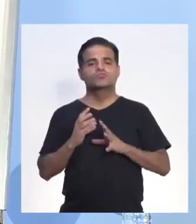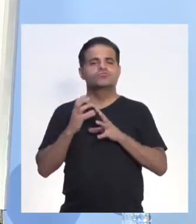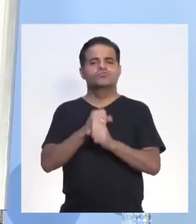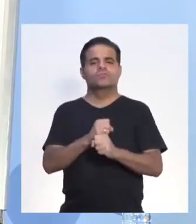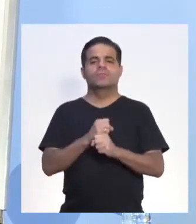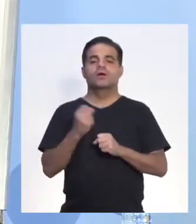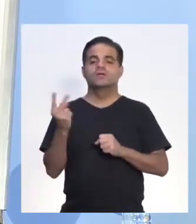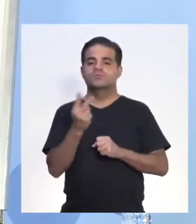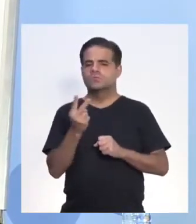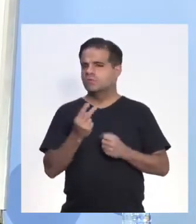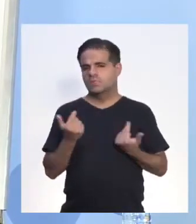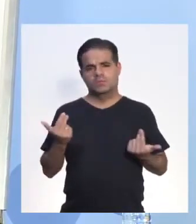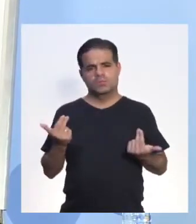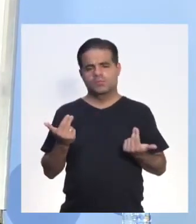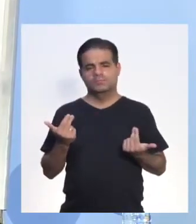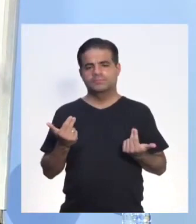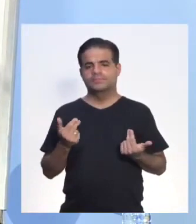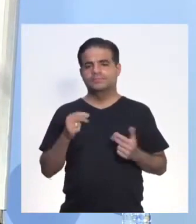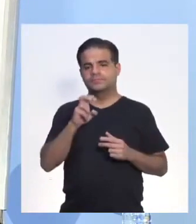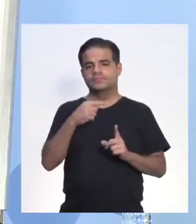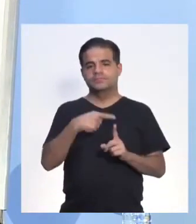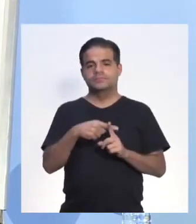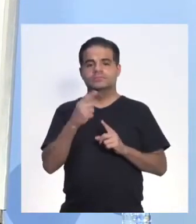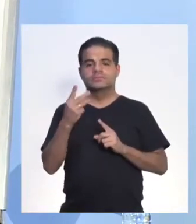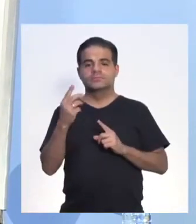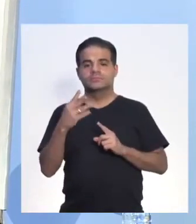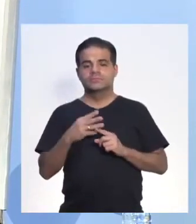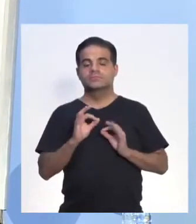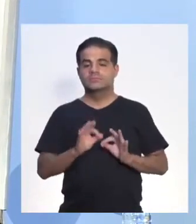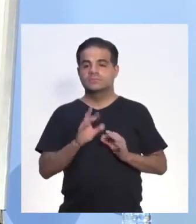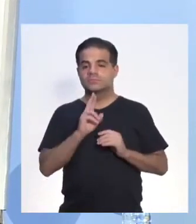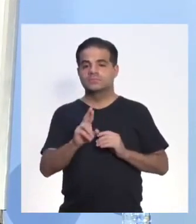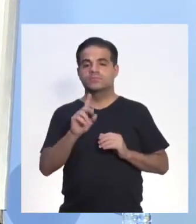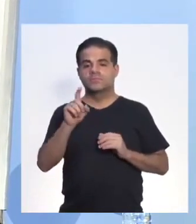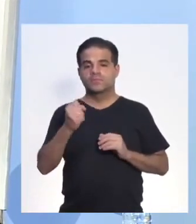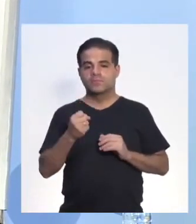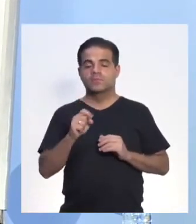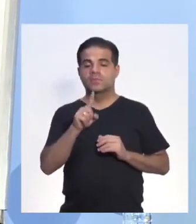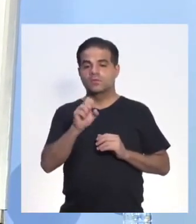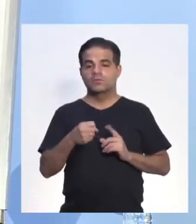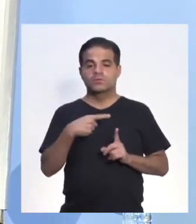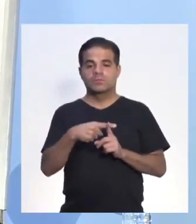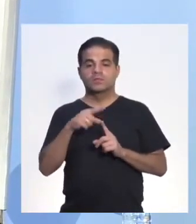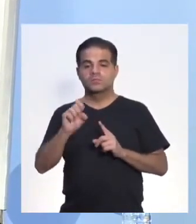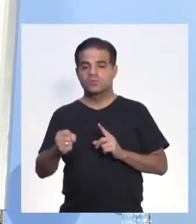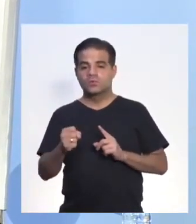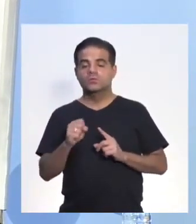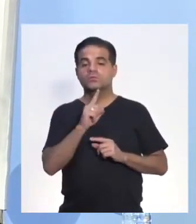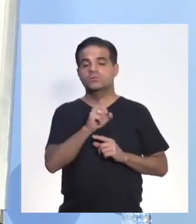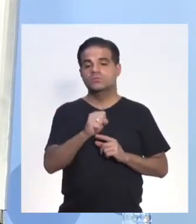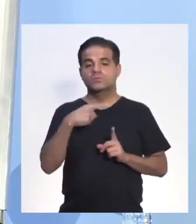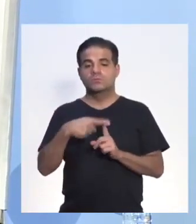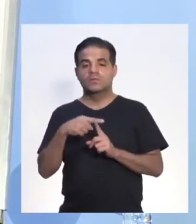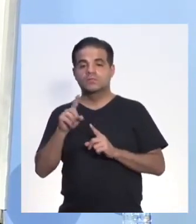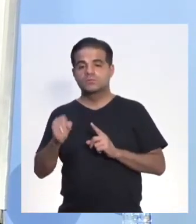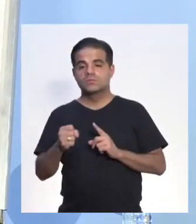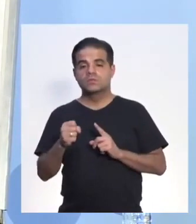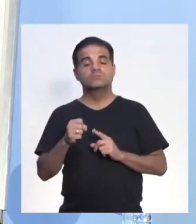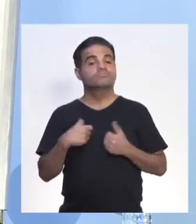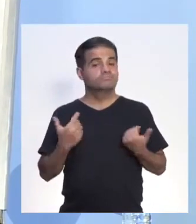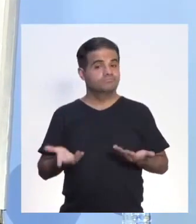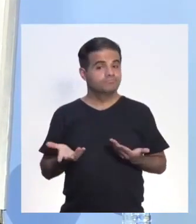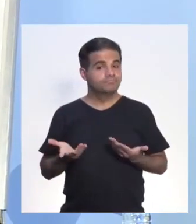esses dois dá na mesma, né? 5 mais 13 dá 18. Então, 18 mais 18. E 18 mais 18 vai